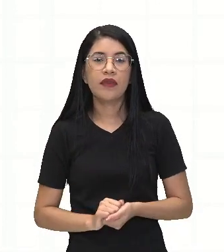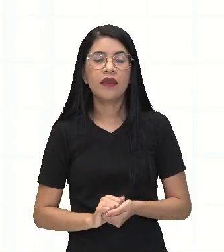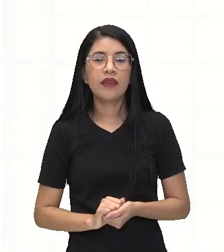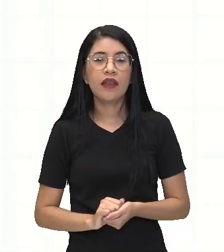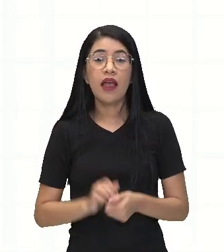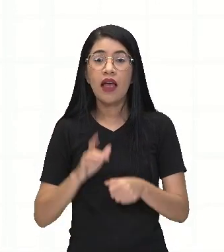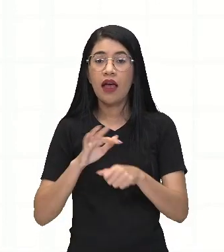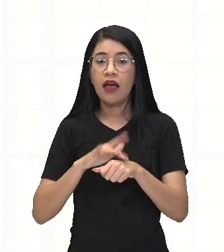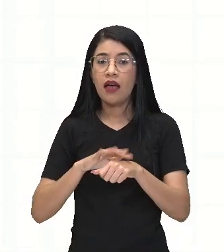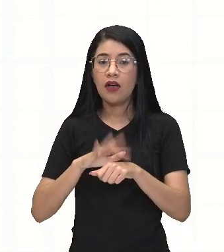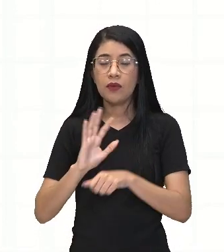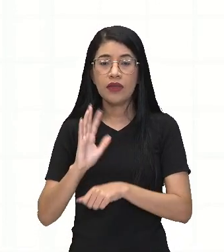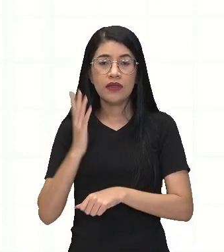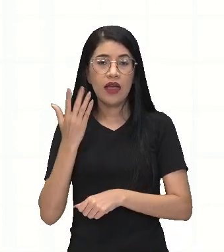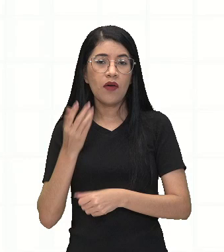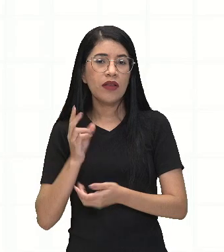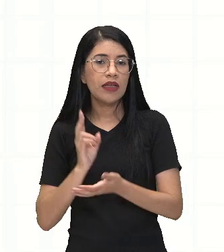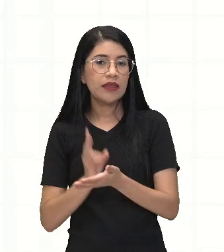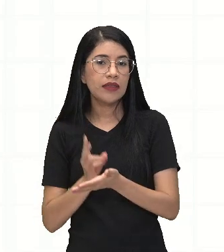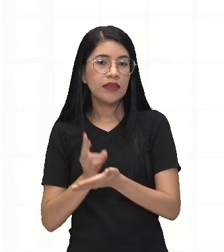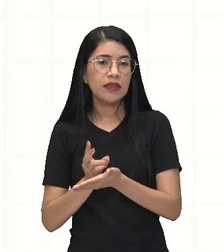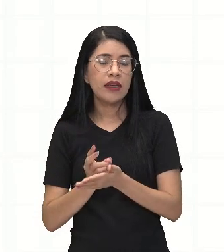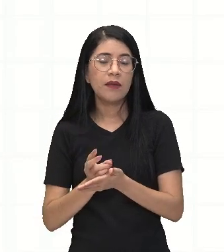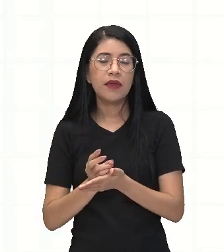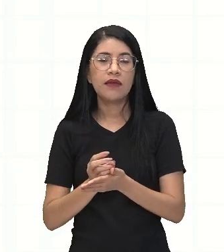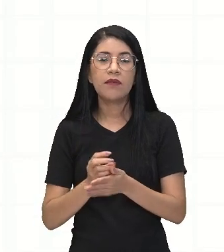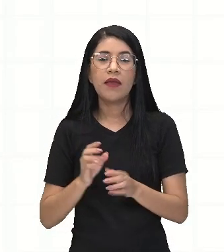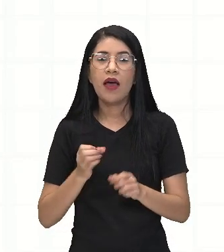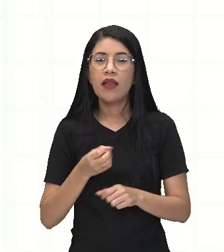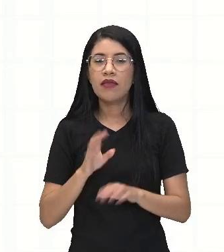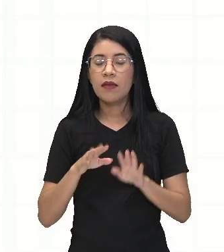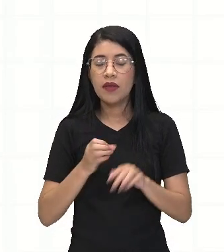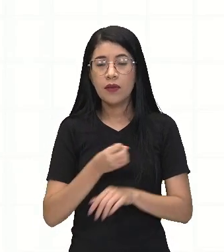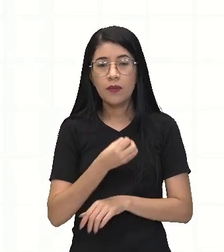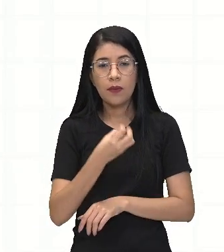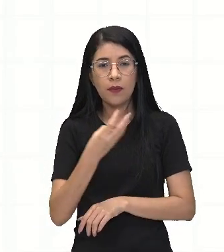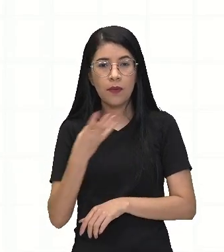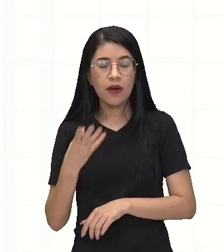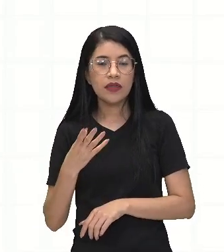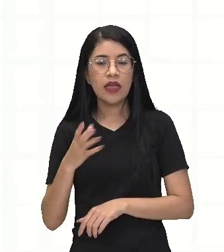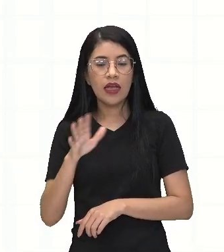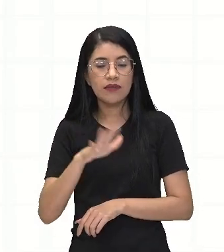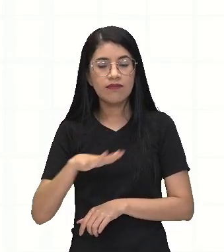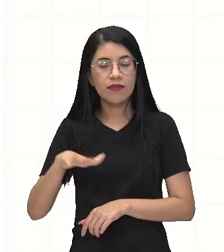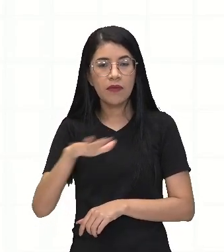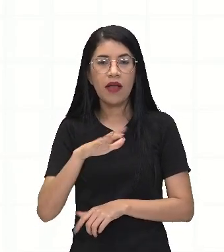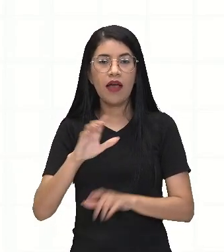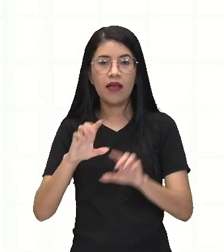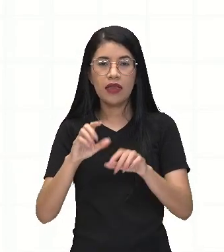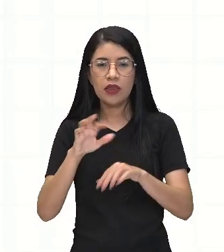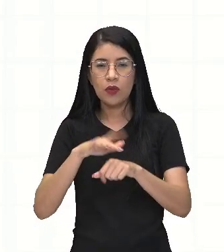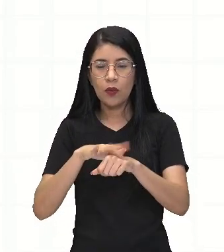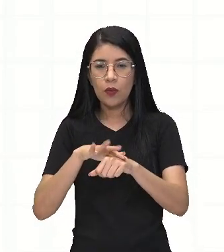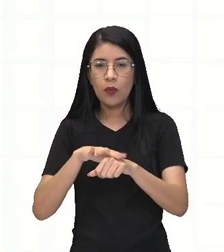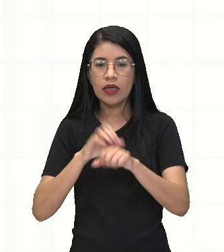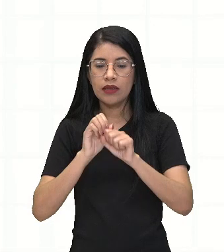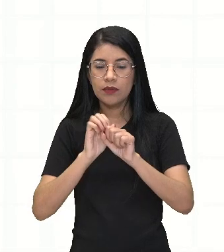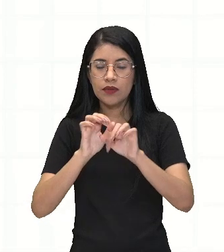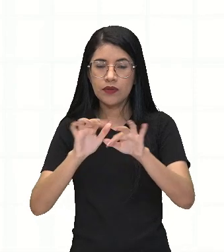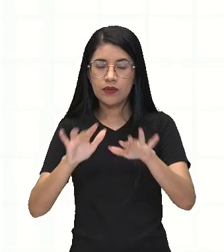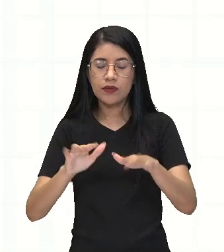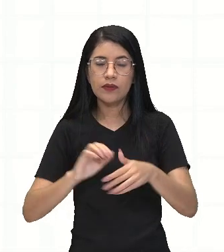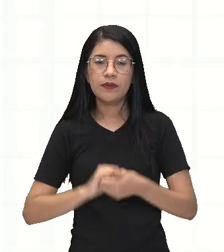com frequência do número de casos da doença em determinada região. Então, se